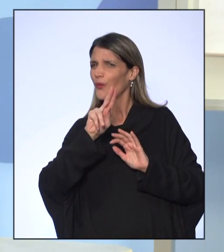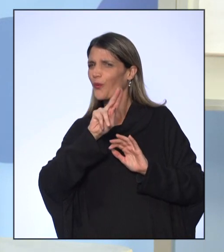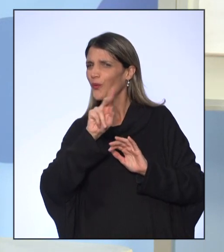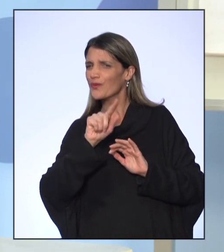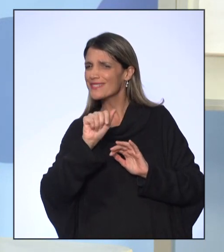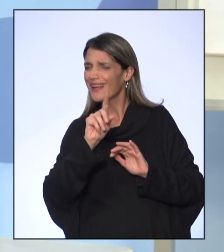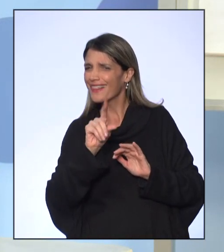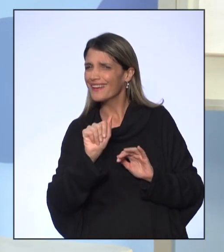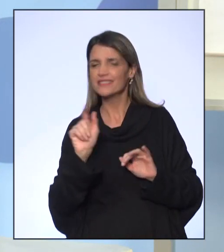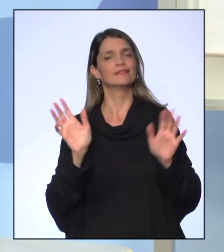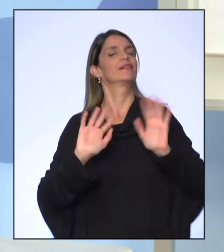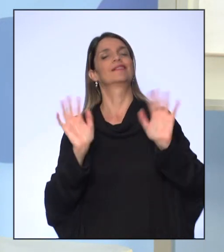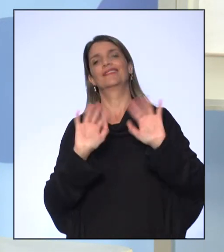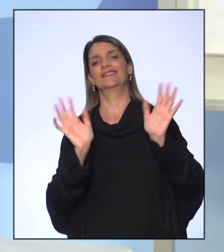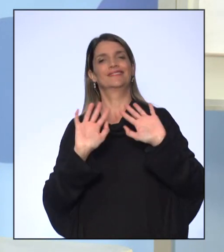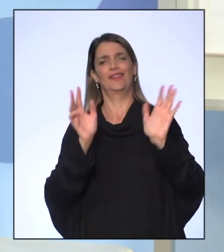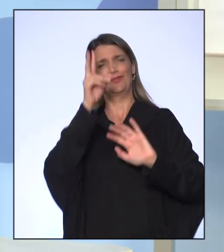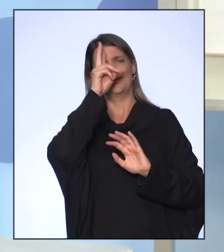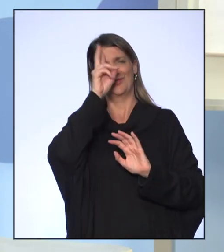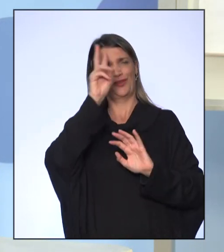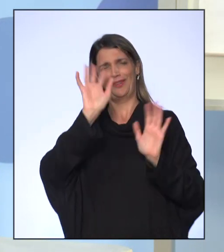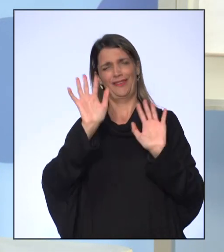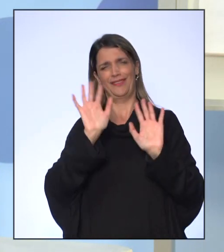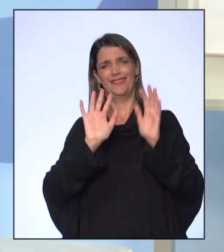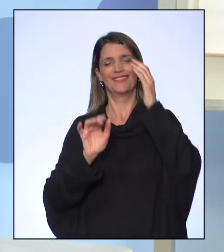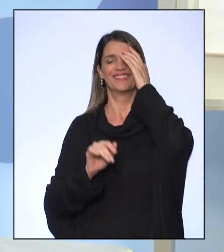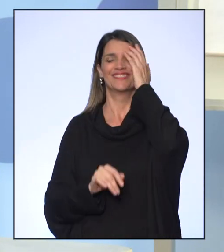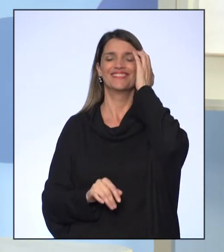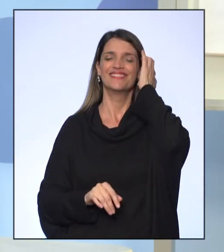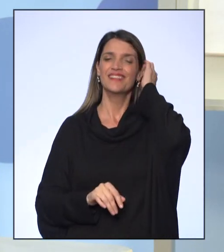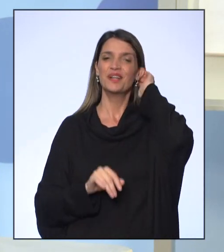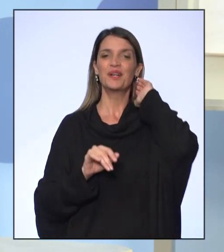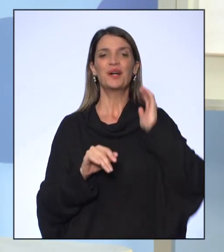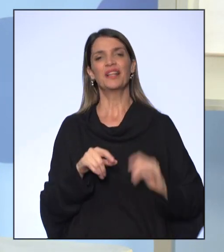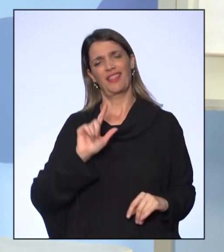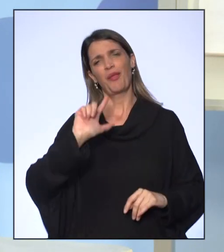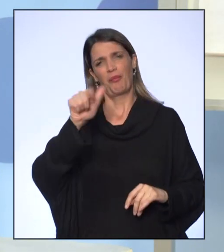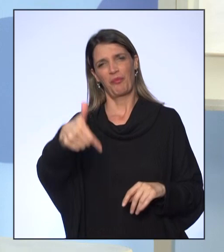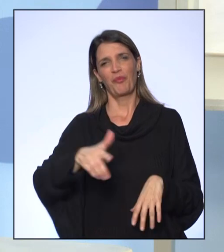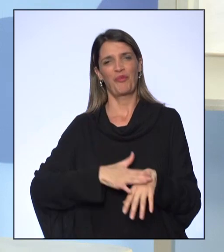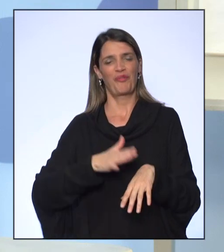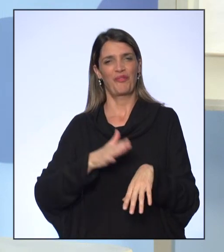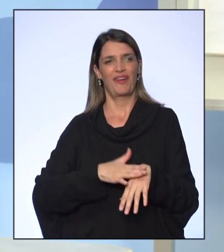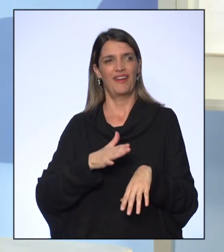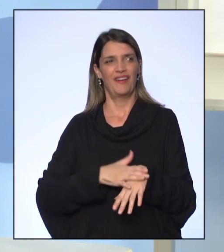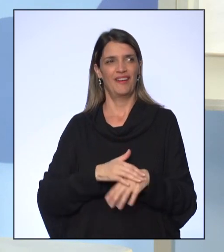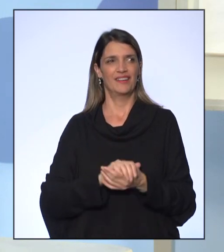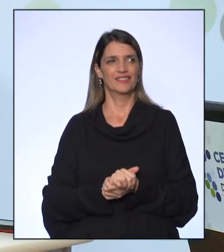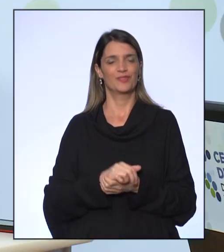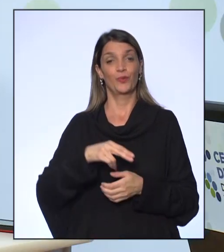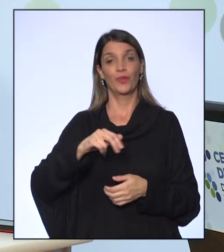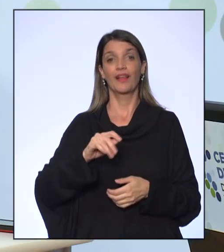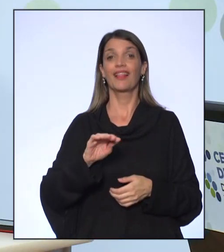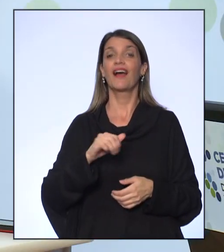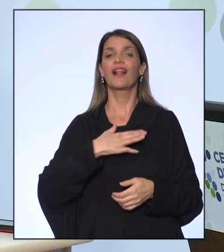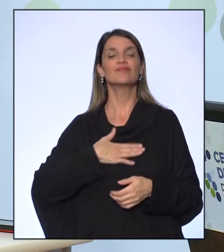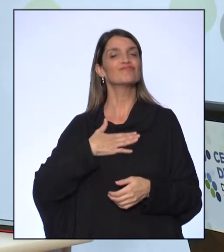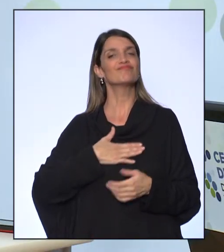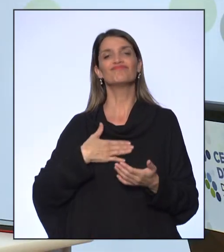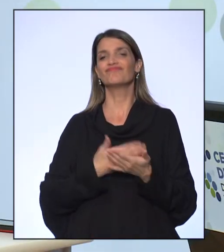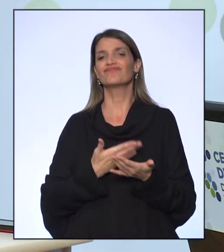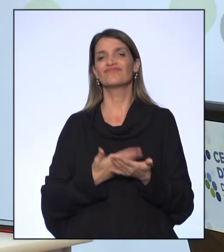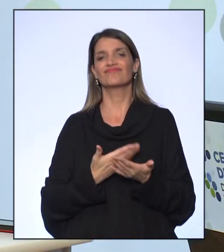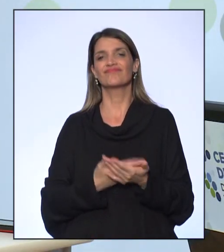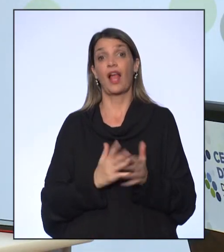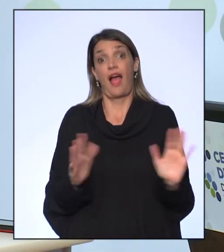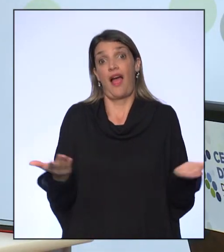não. Nesse caso Você mostra pra gente não tem a depois? ver. A gente faz sim. Ah, então tá bom. Natália também disse que está gostando da aula. Vamos